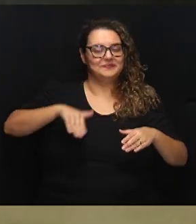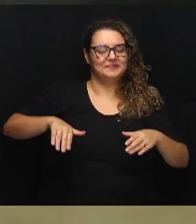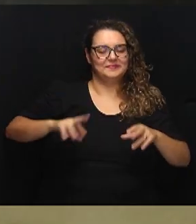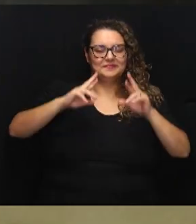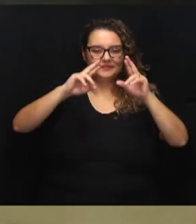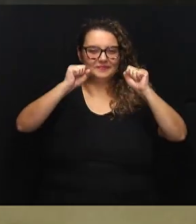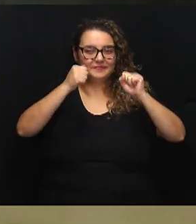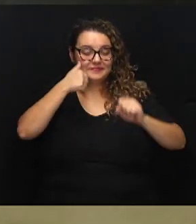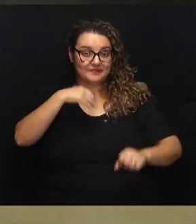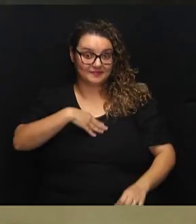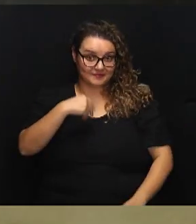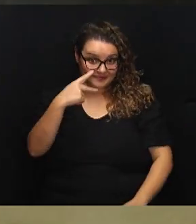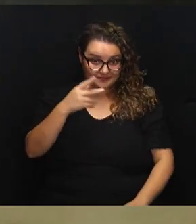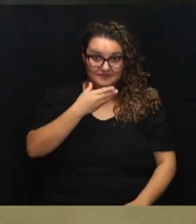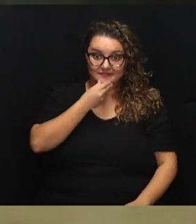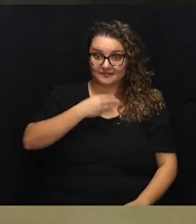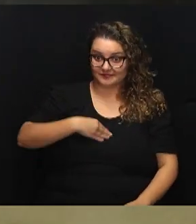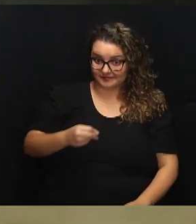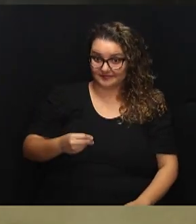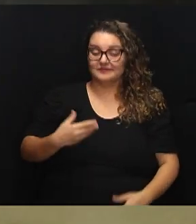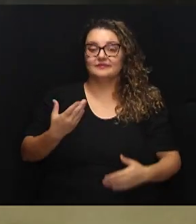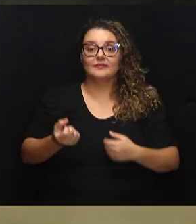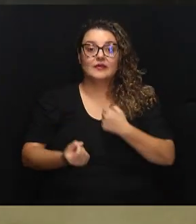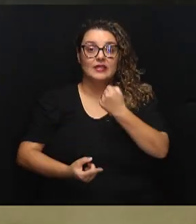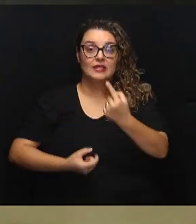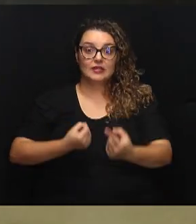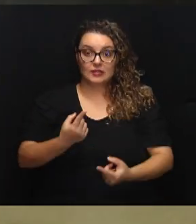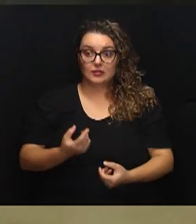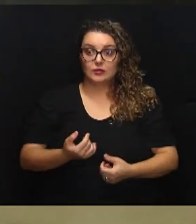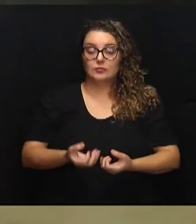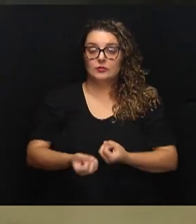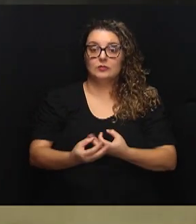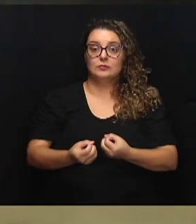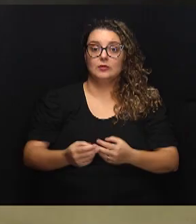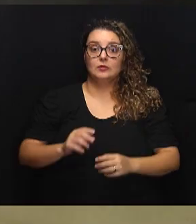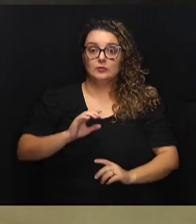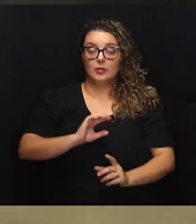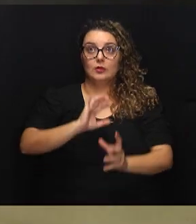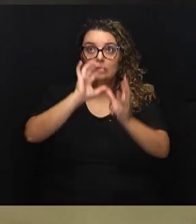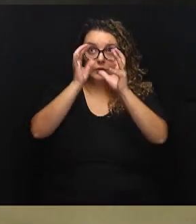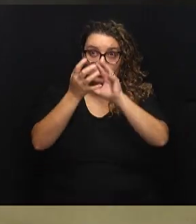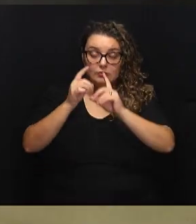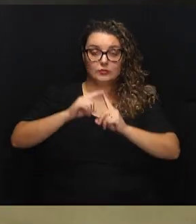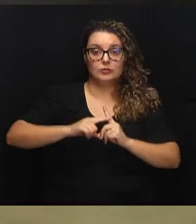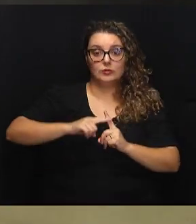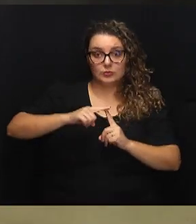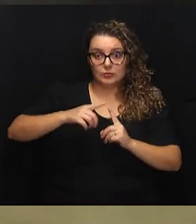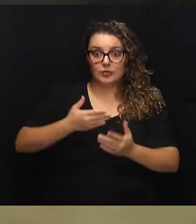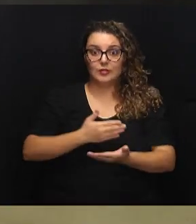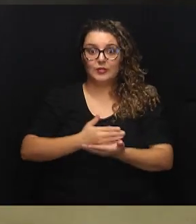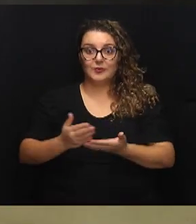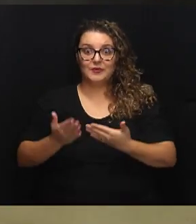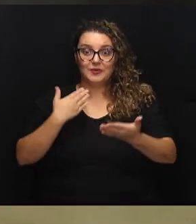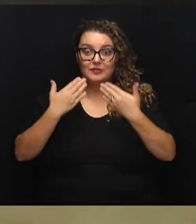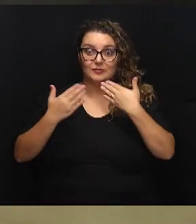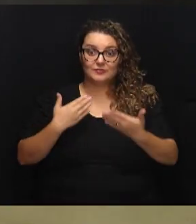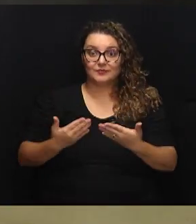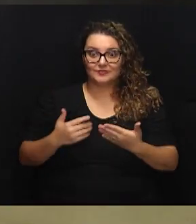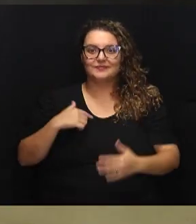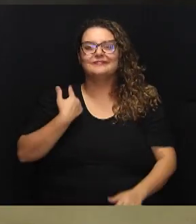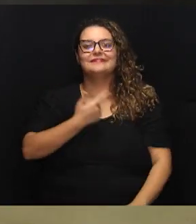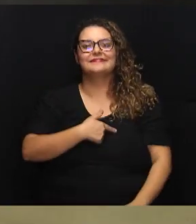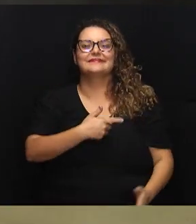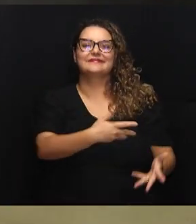filho, da sua filha, e a gente atualiza algumas informações, a previsão do tempo, e já já a gente inicia o nosso bate-papo com os